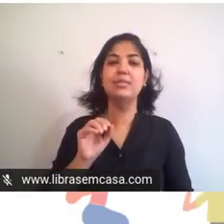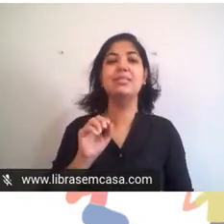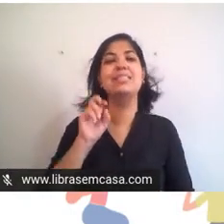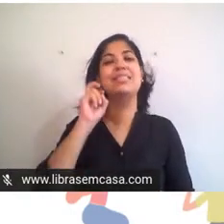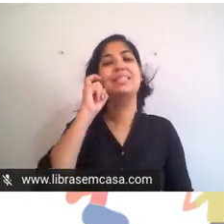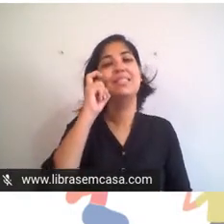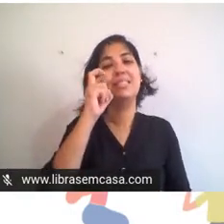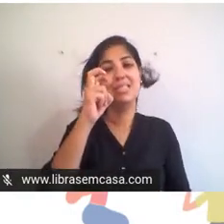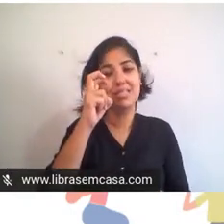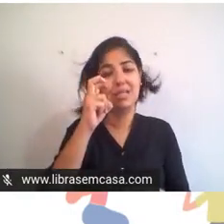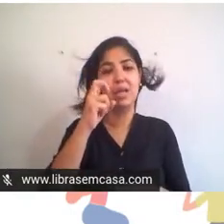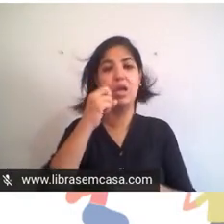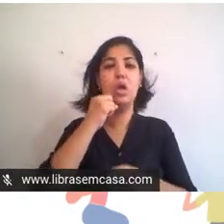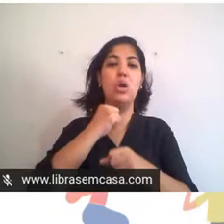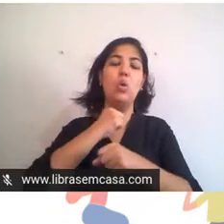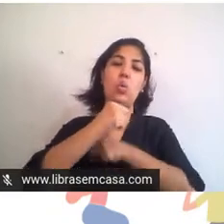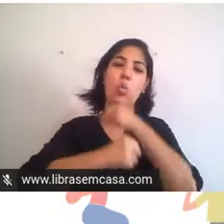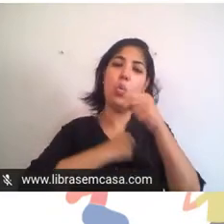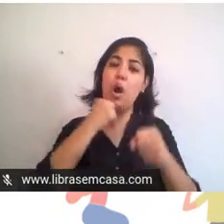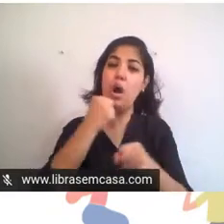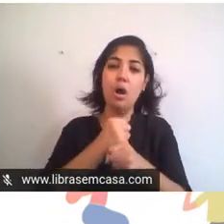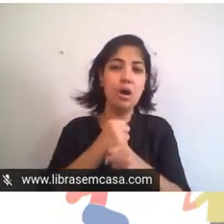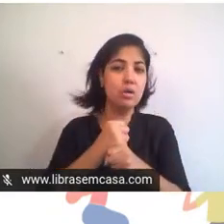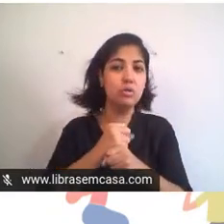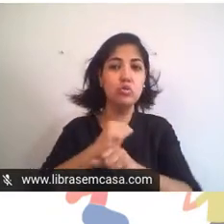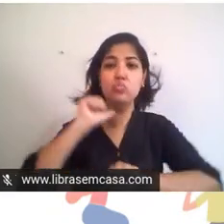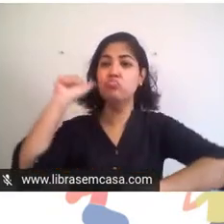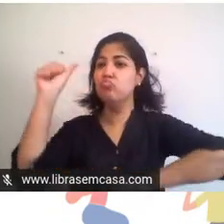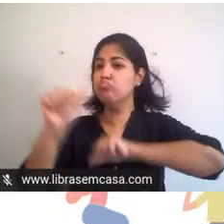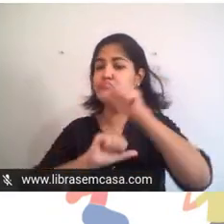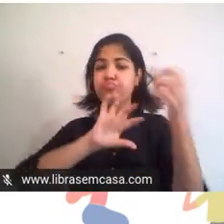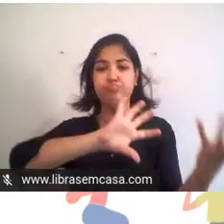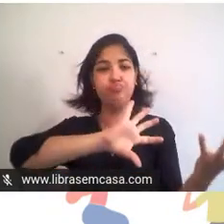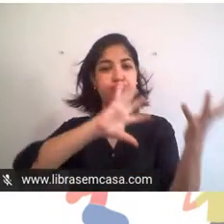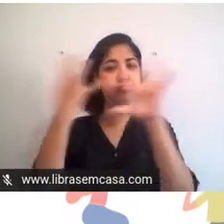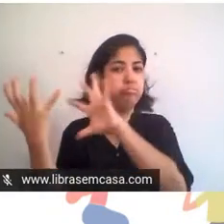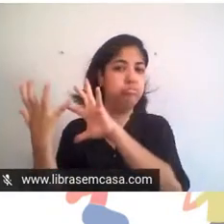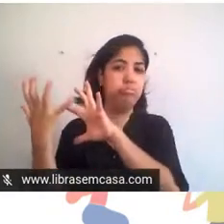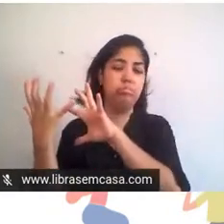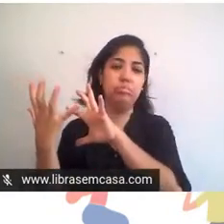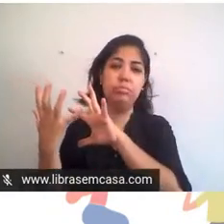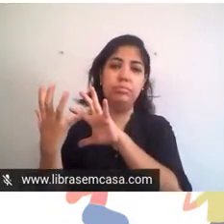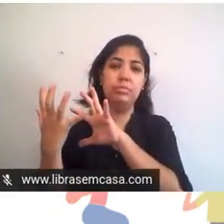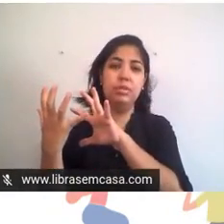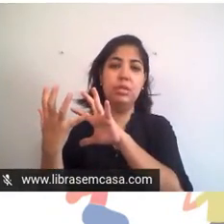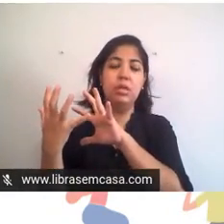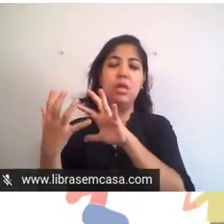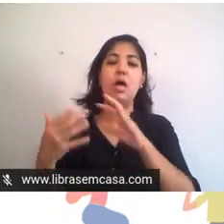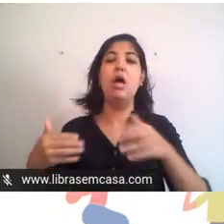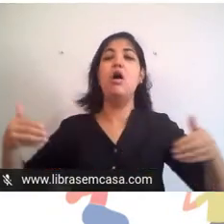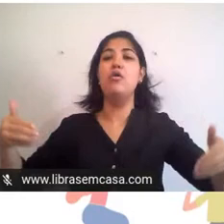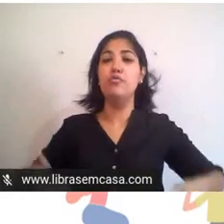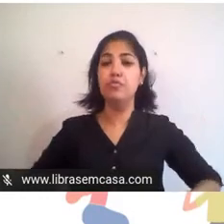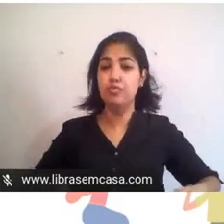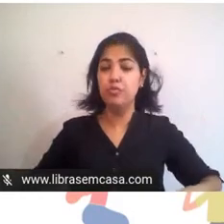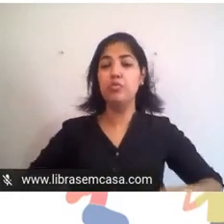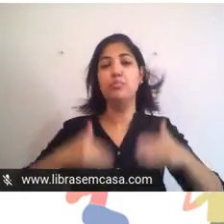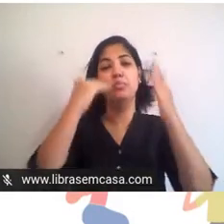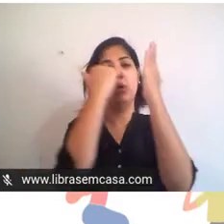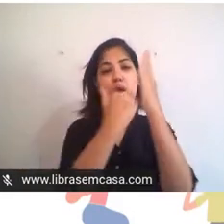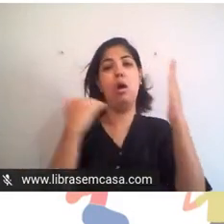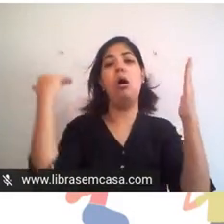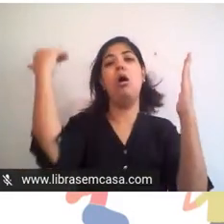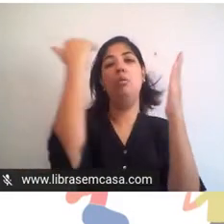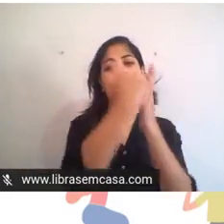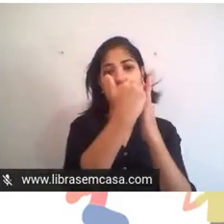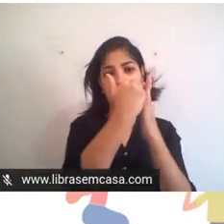que anulássemos todos os resultados conquistados. Então, nós fizemos as avessas 5 anos